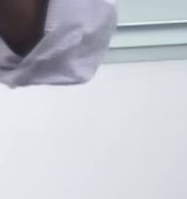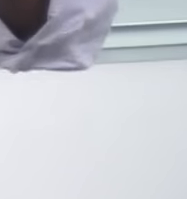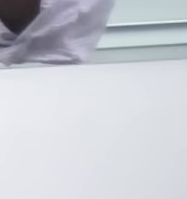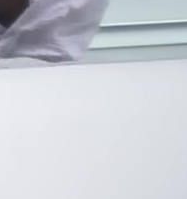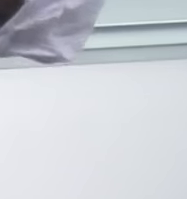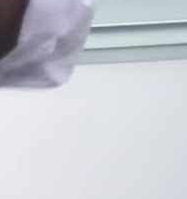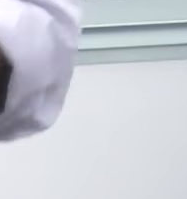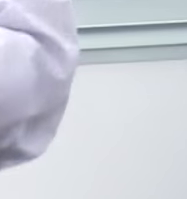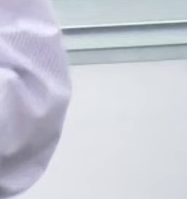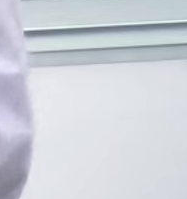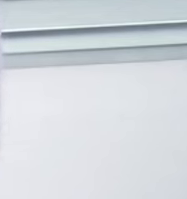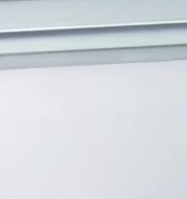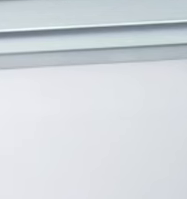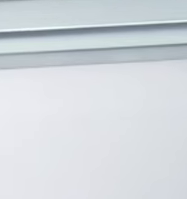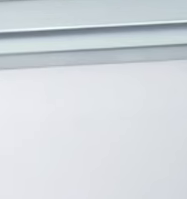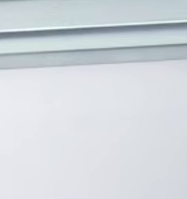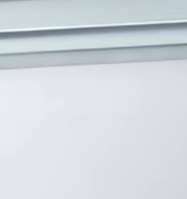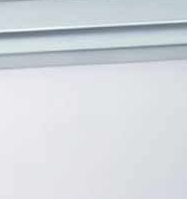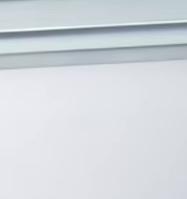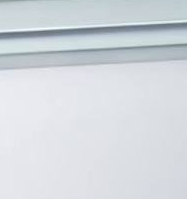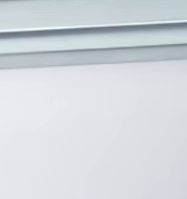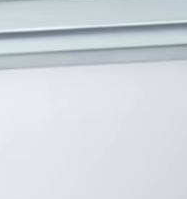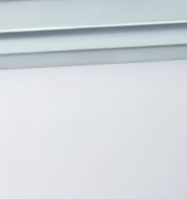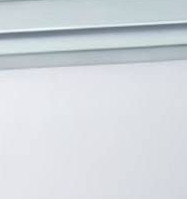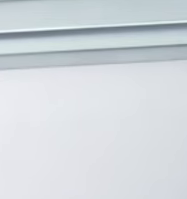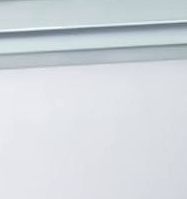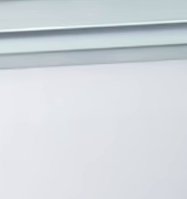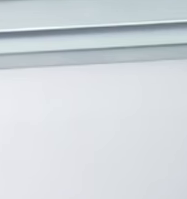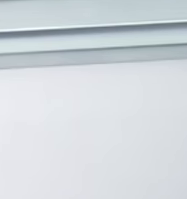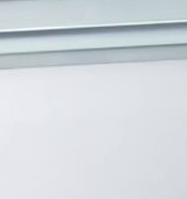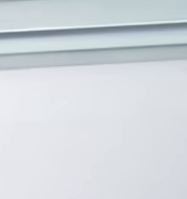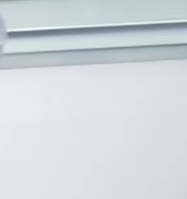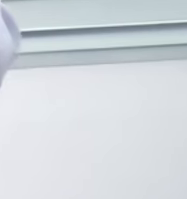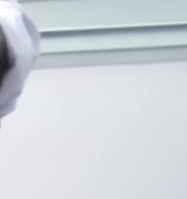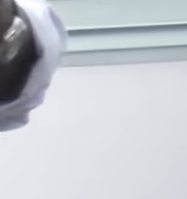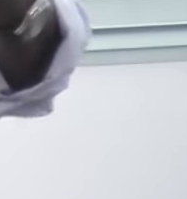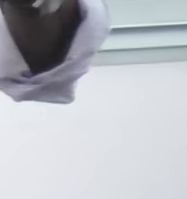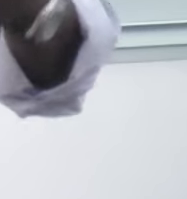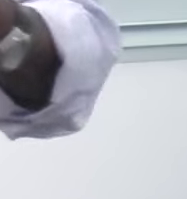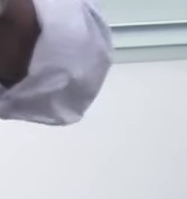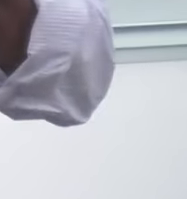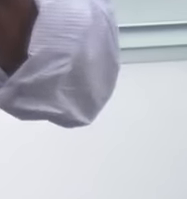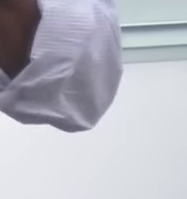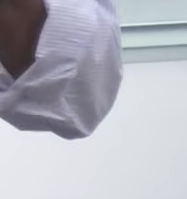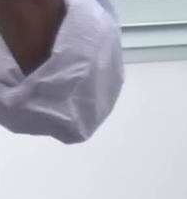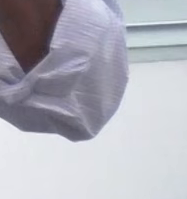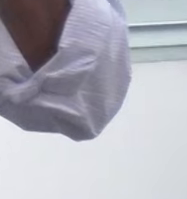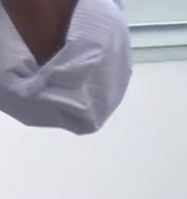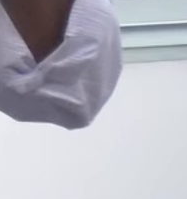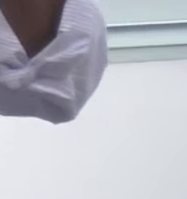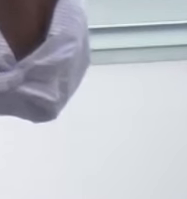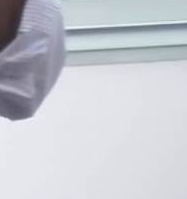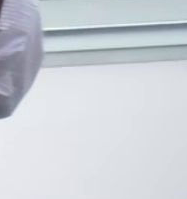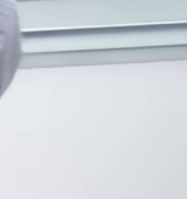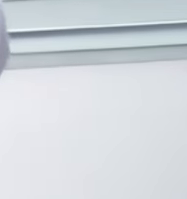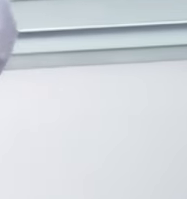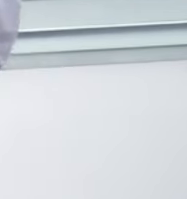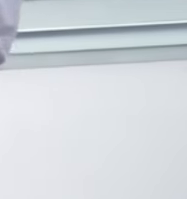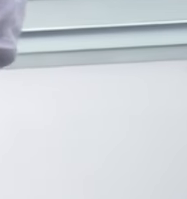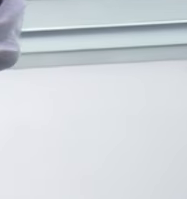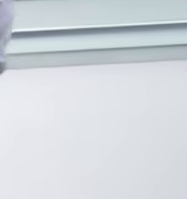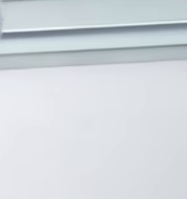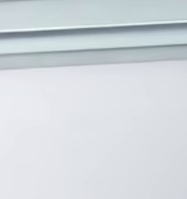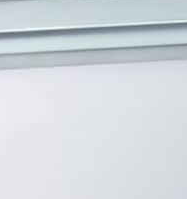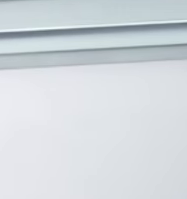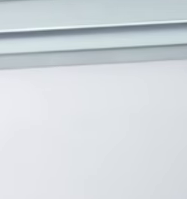que alguns eventos aconteceram antes. E eu queria, deputado, assim, muito me dirigir aqui à minha categoria, sem